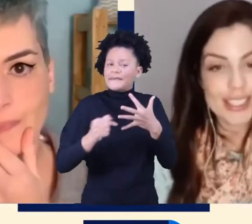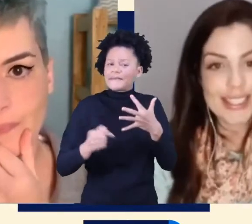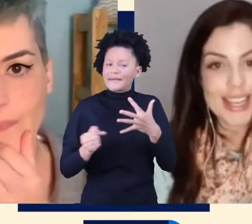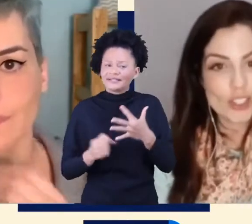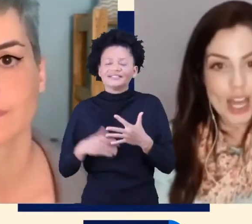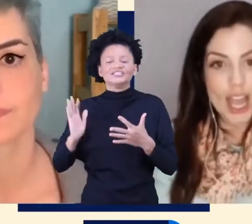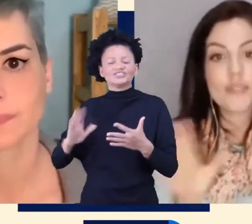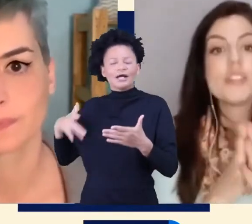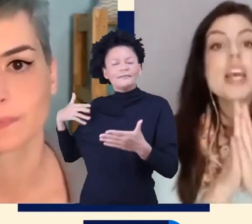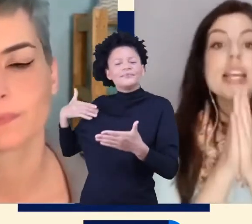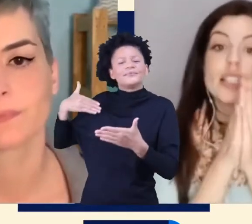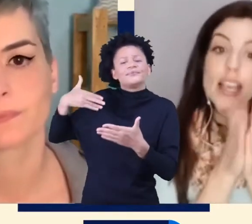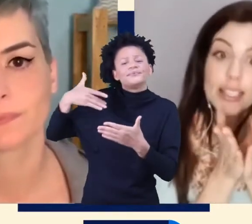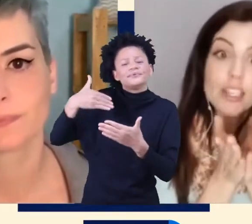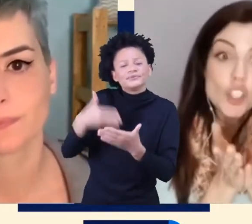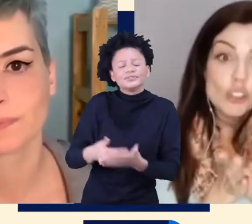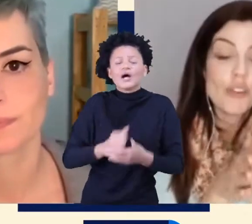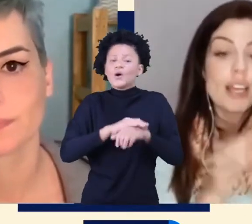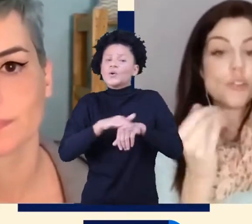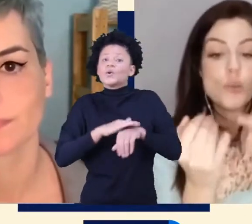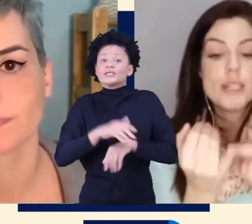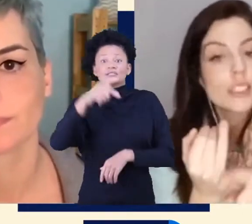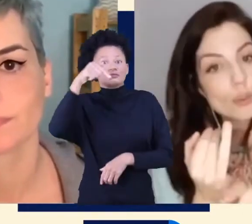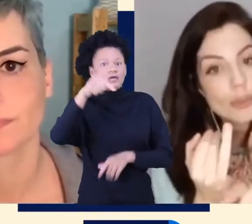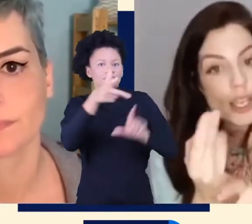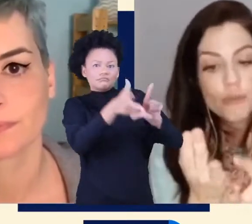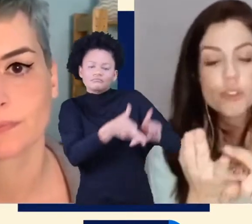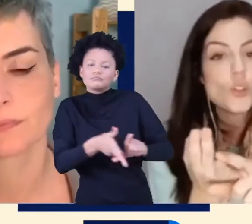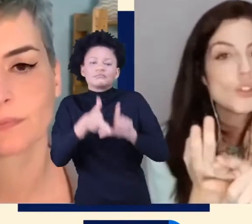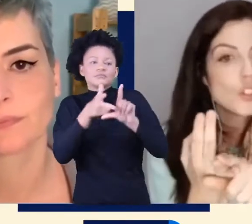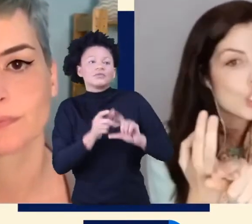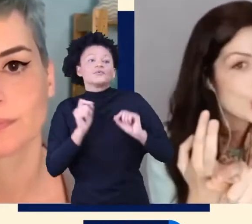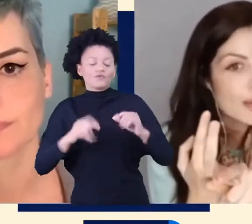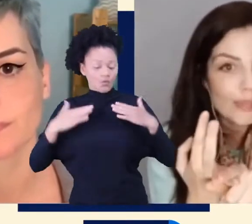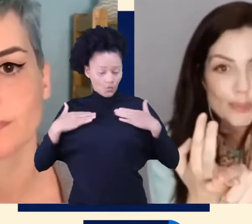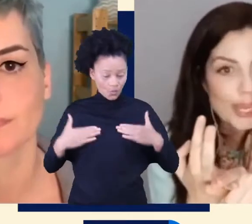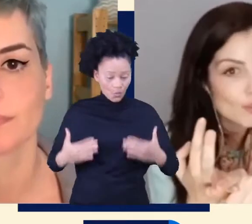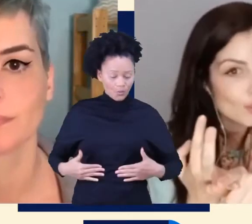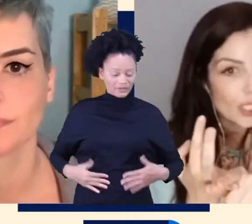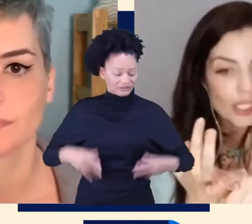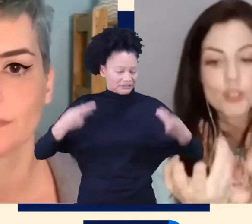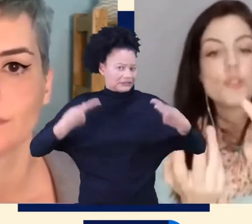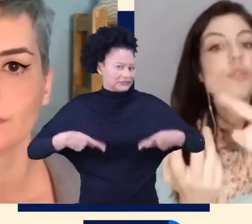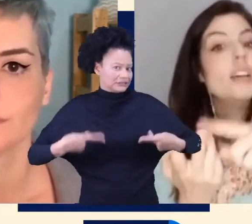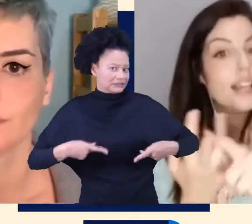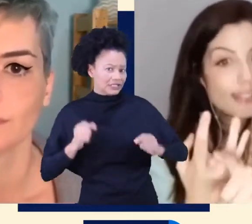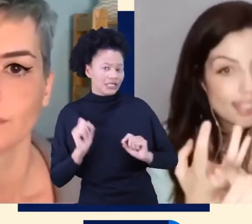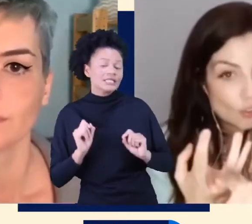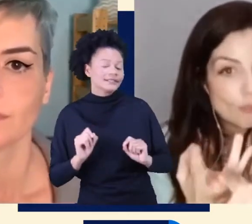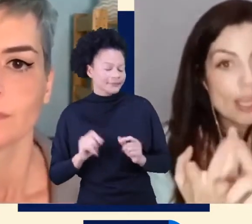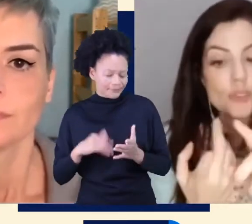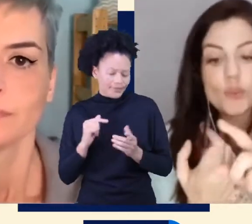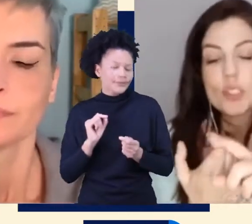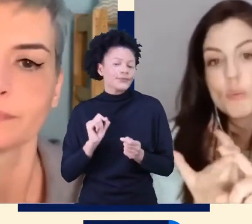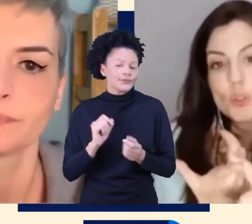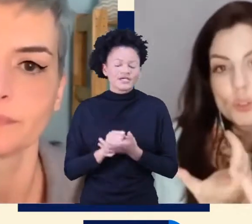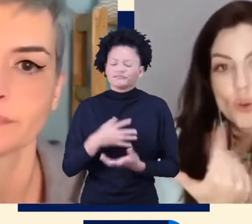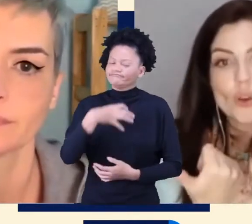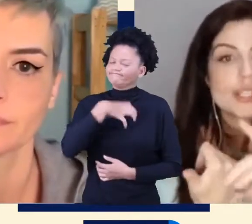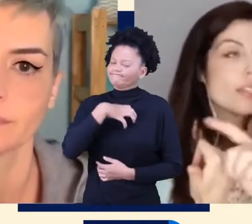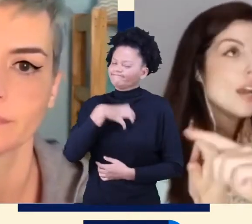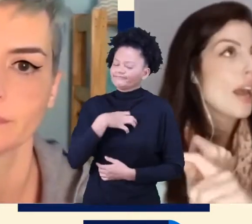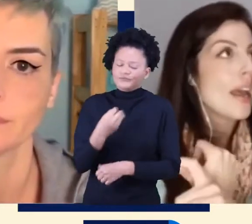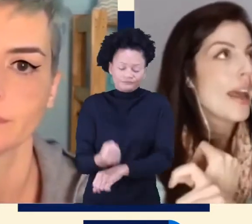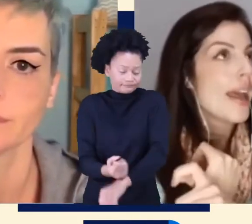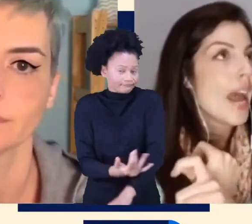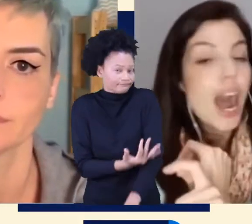falando aqui em 7 lives, em que a gente fala sobre anatomia, fisiologia, mas mais do que isso, sentimentos,